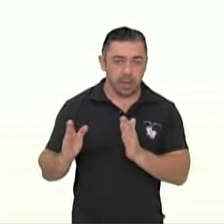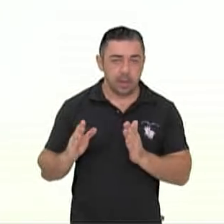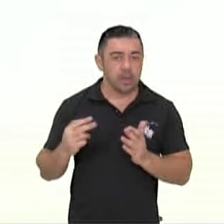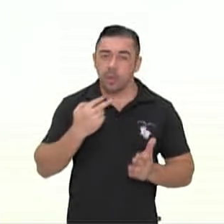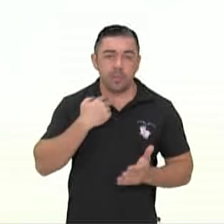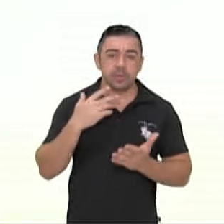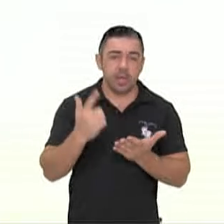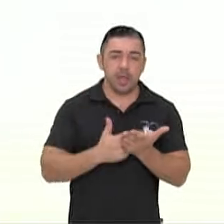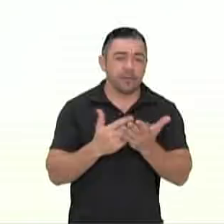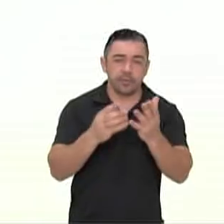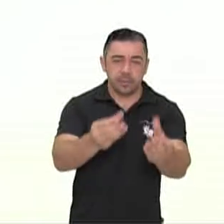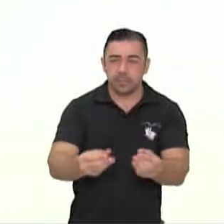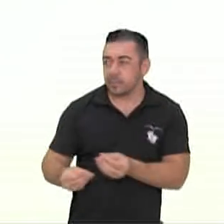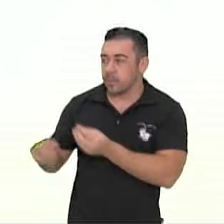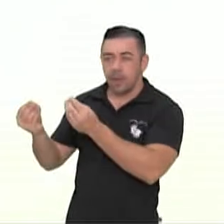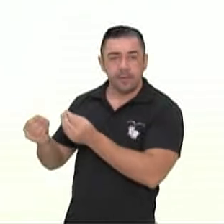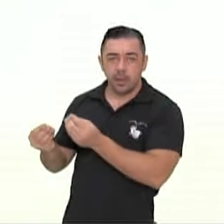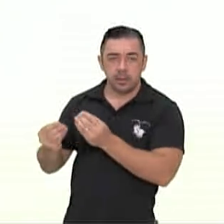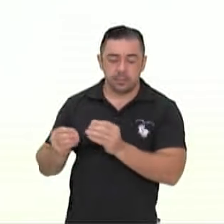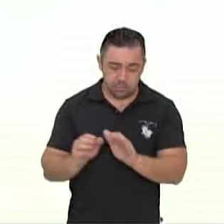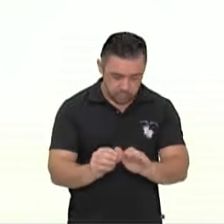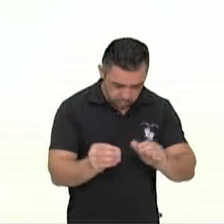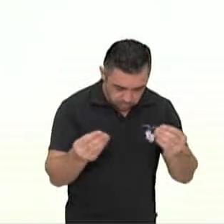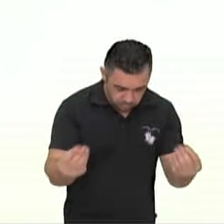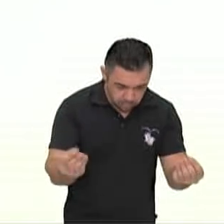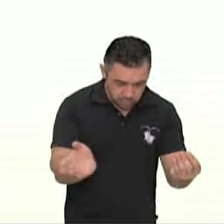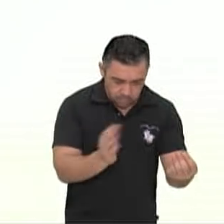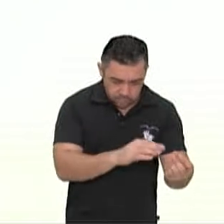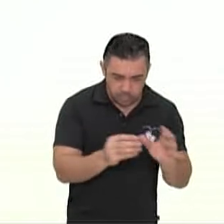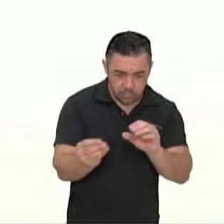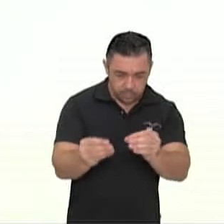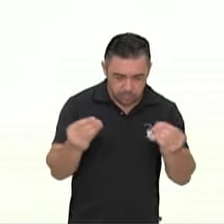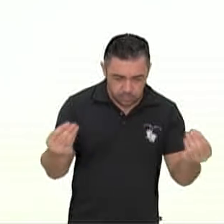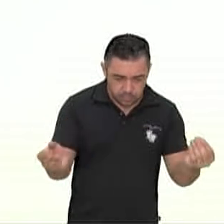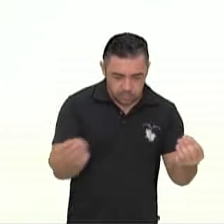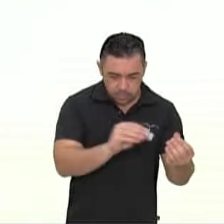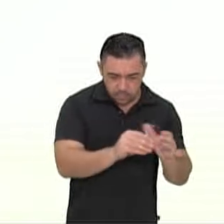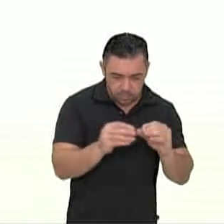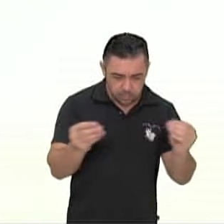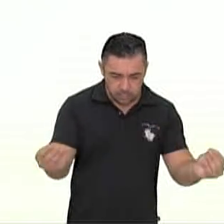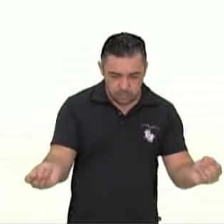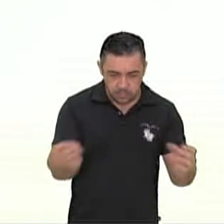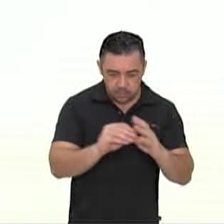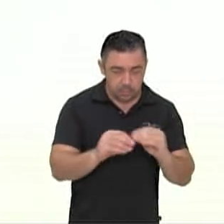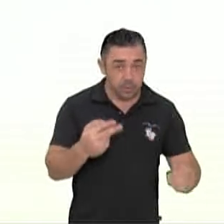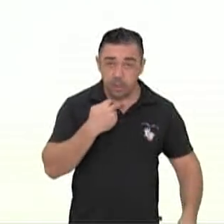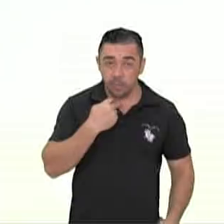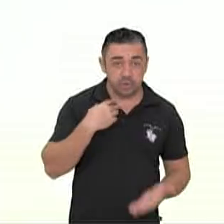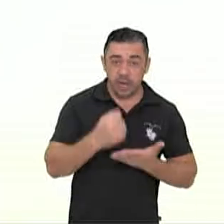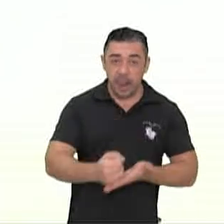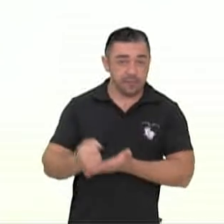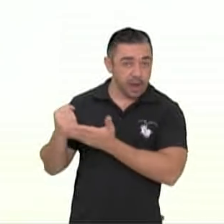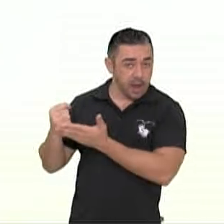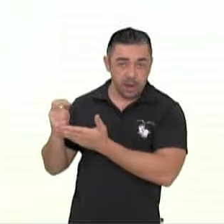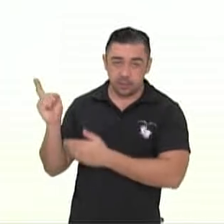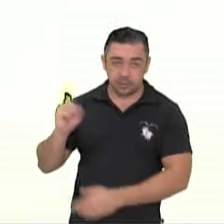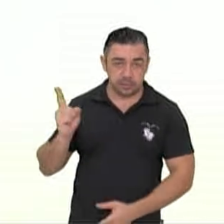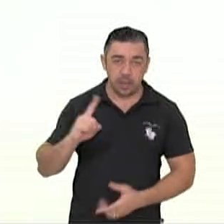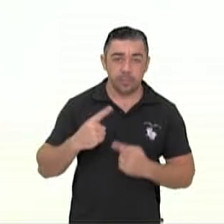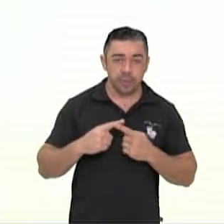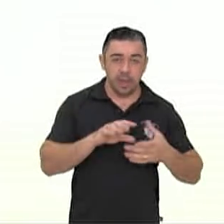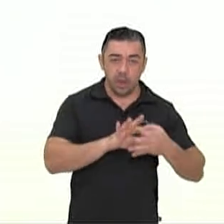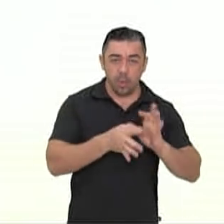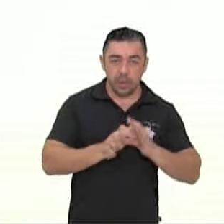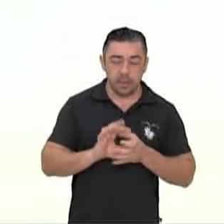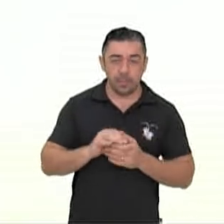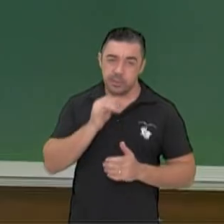medieval, ok? Tudo bem que é no finalzinho do século XV, finalzinho do feudalismo. Os livros eram acorrentados. Para quê? Para